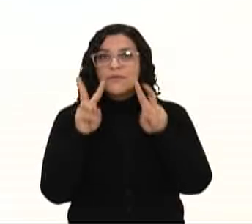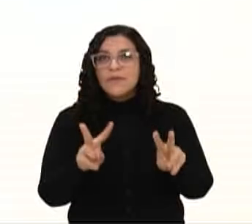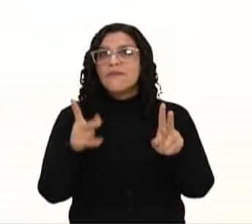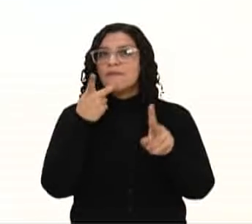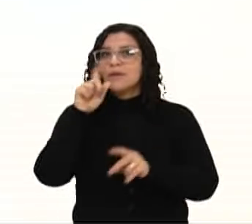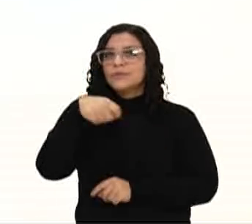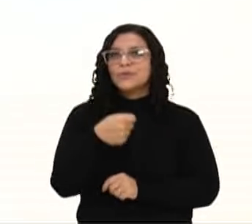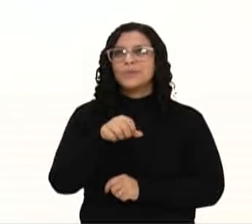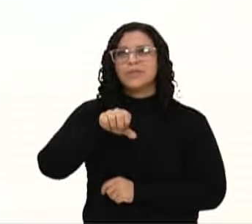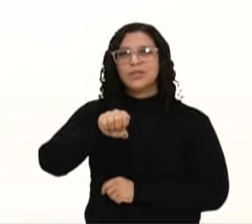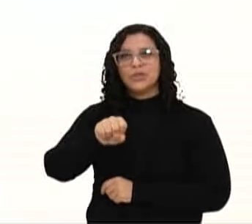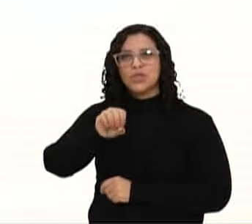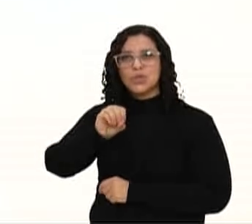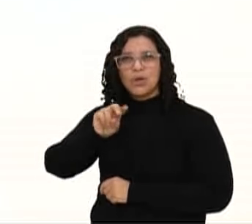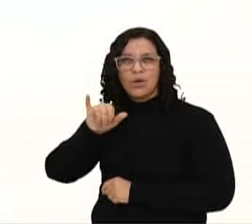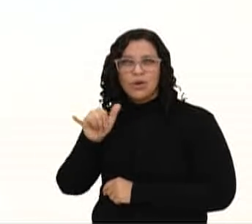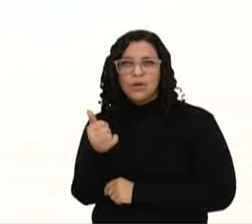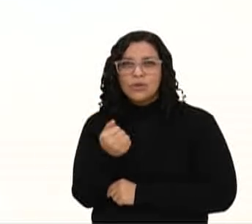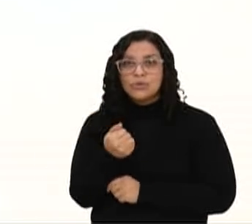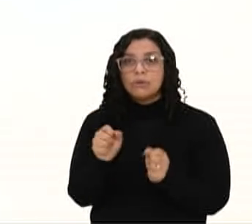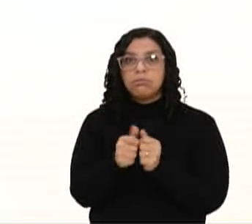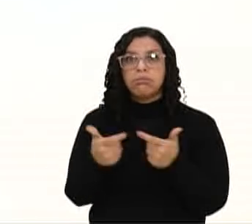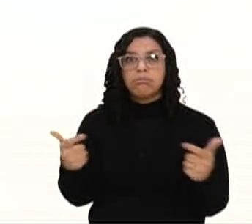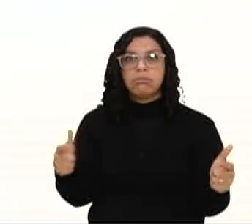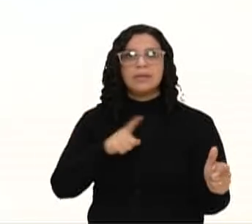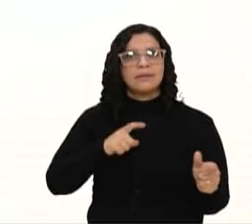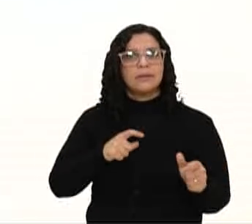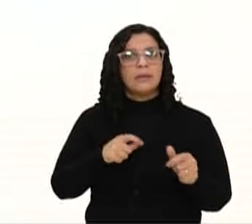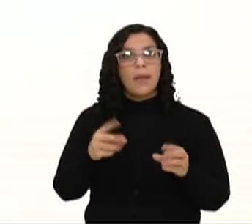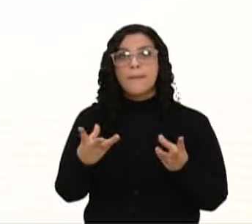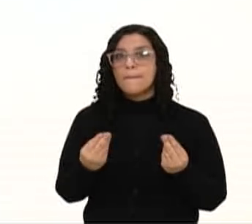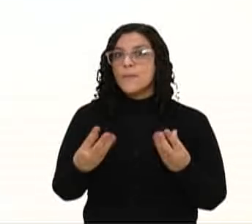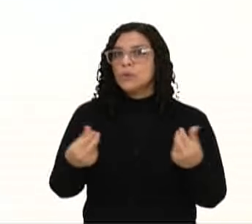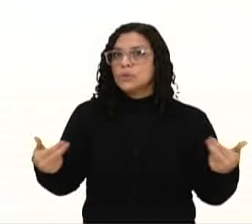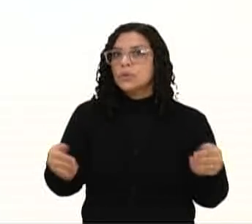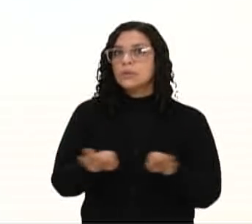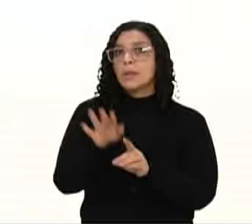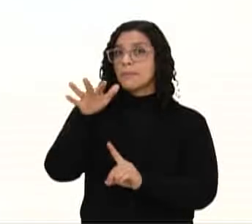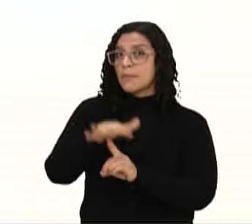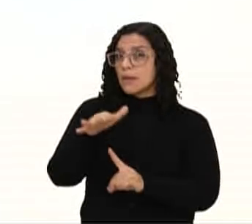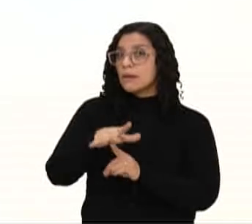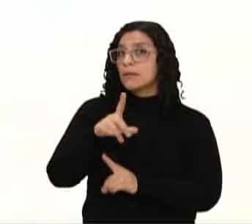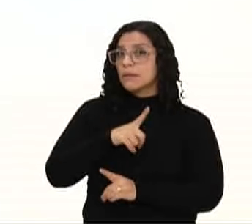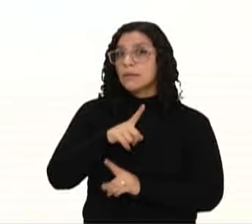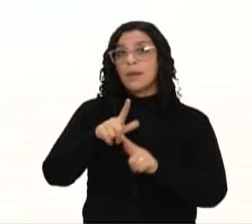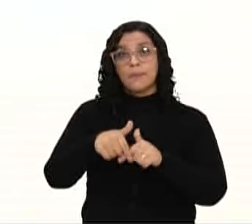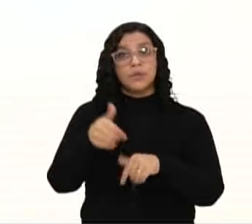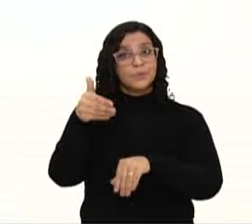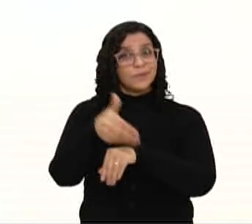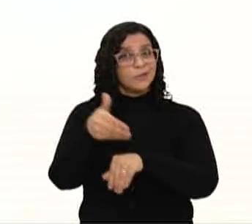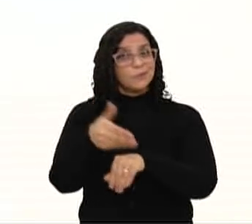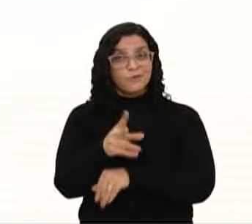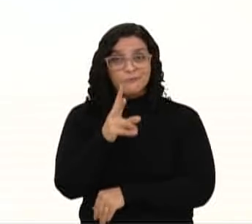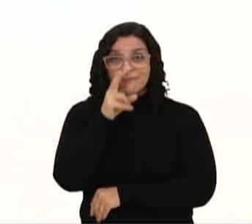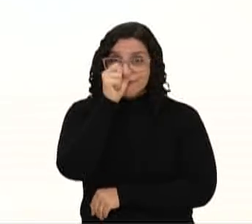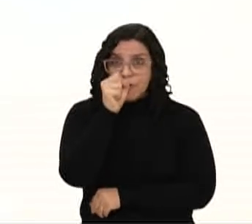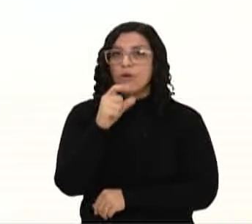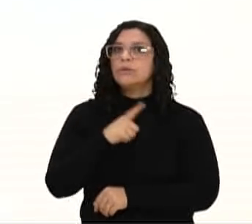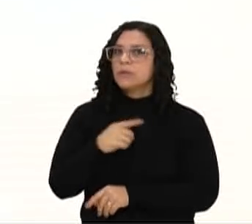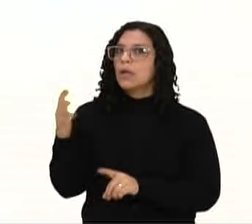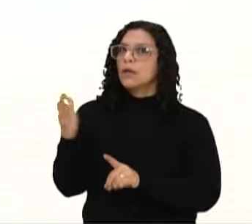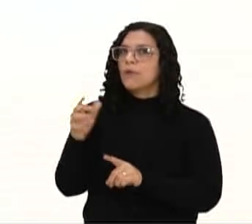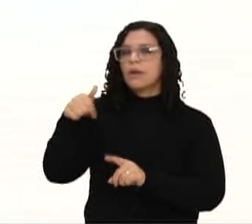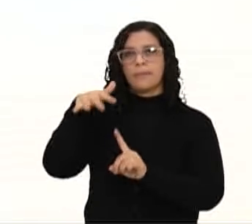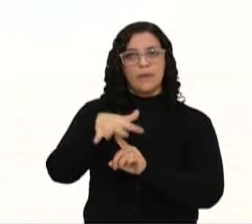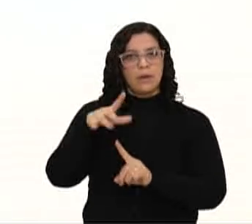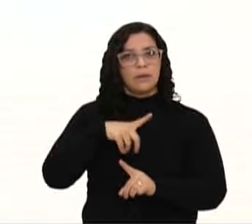do agronegócio, do quanto está se produzindo no Brasil e no nosso estado também, que participa fortemente disso, né?